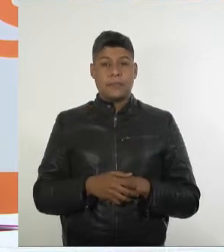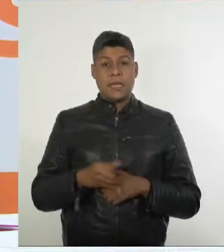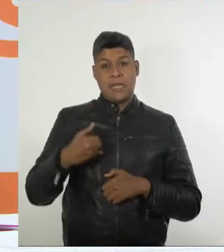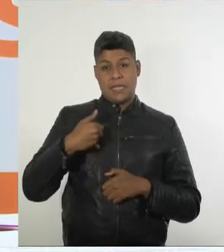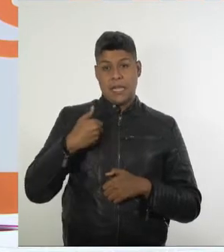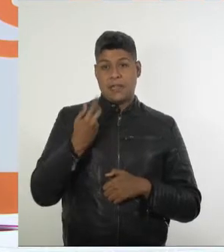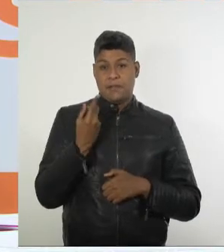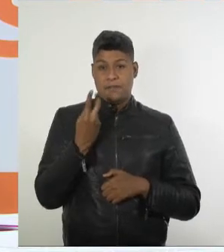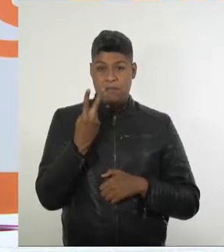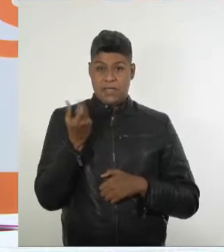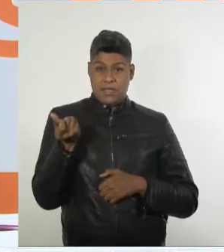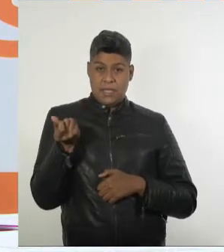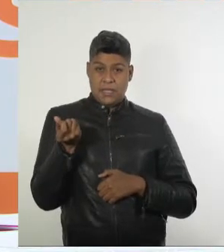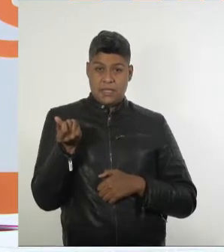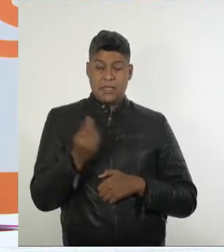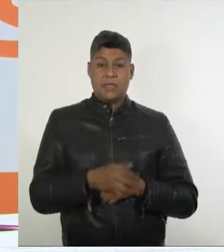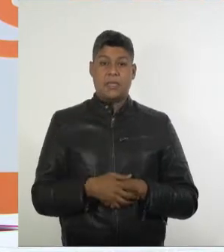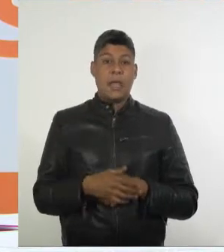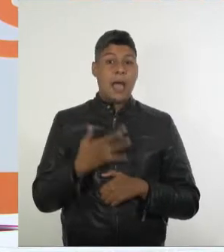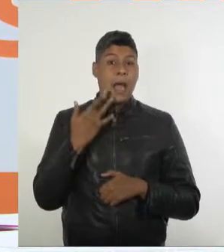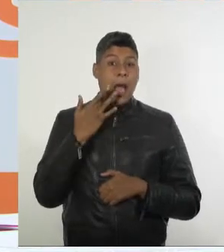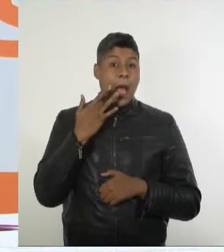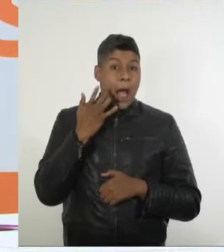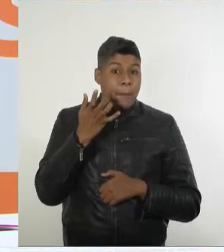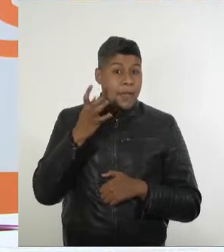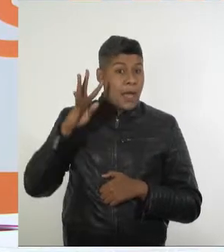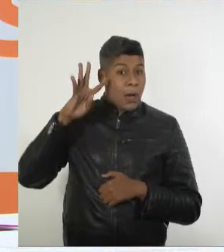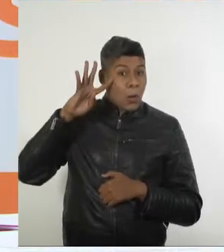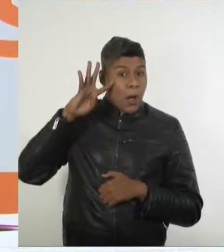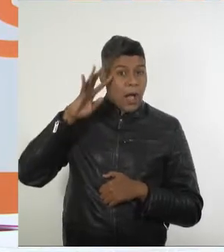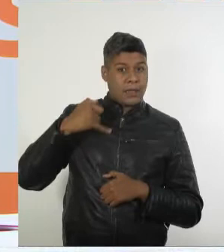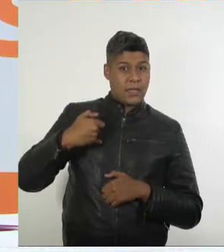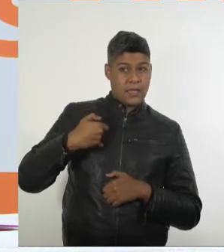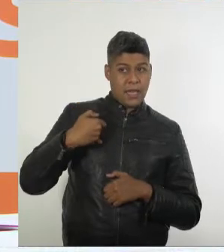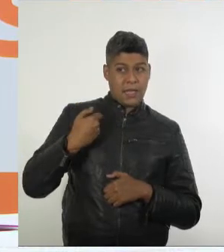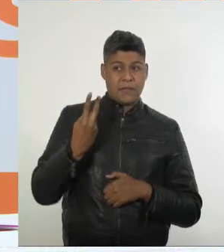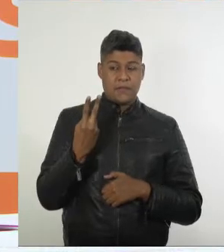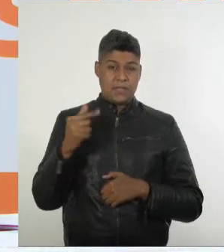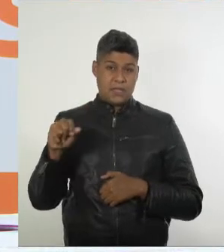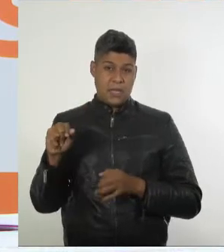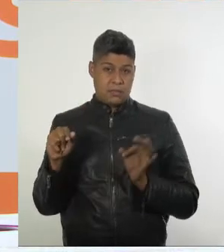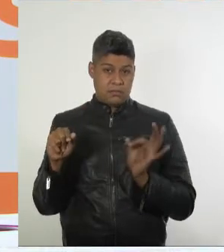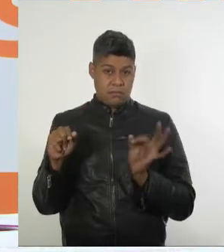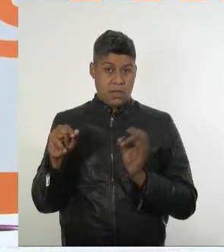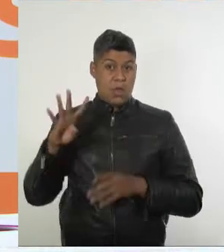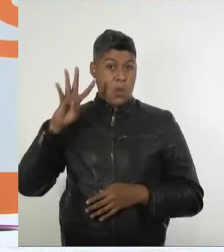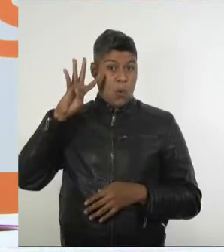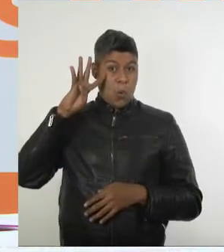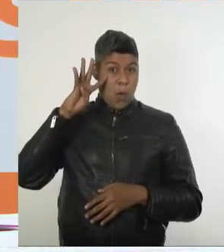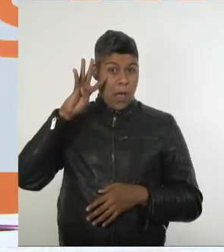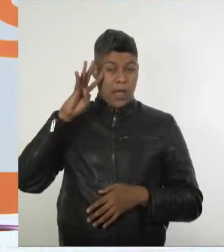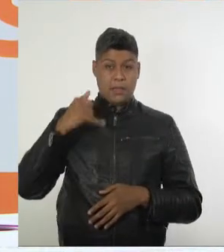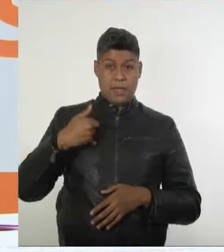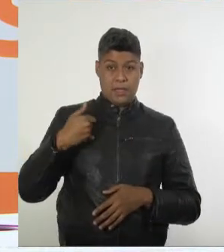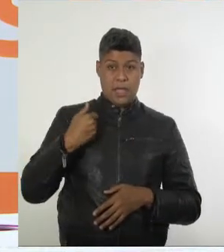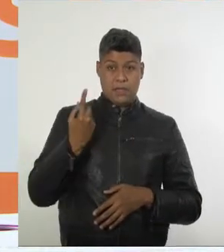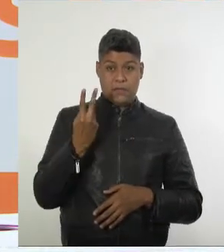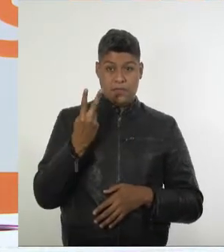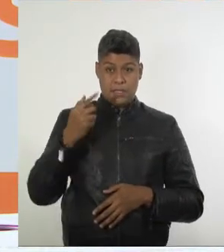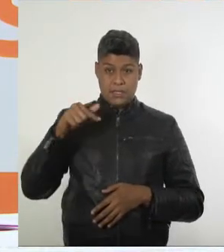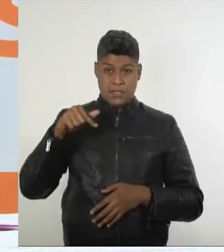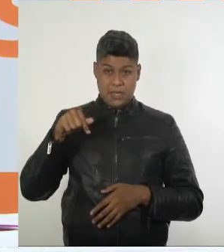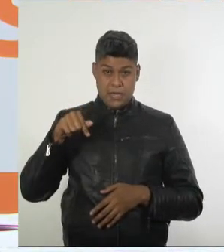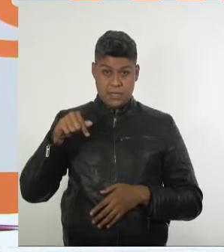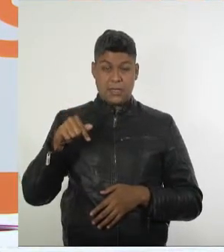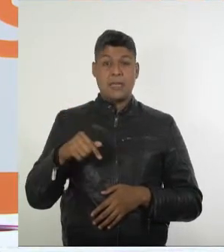26 anos e amanhã, na quarta-feira, 27 anos. Então, quarta-feira, 27 anos,